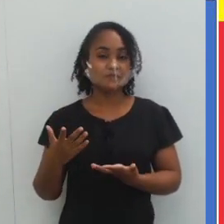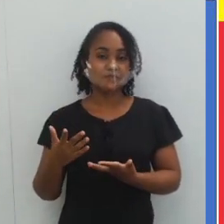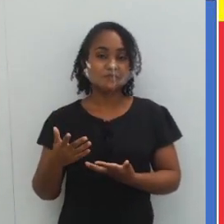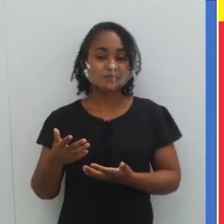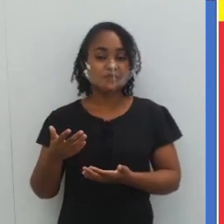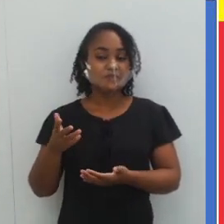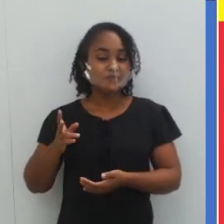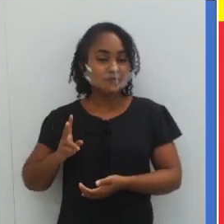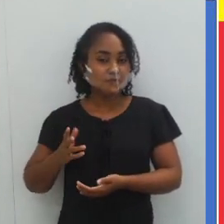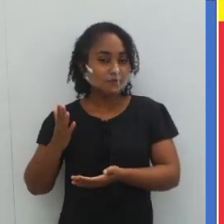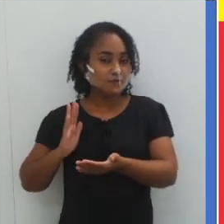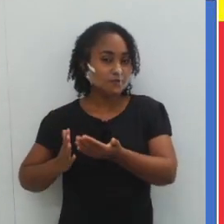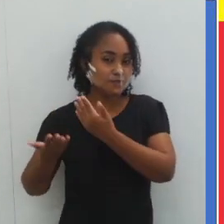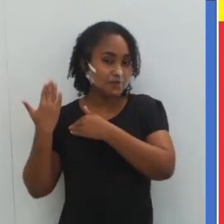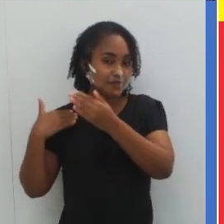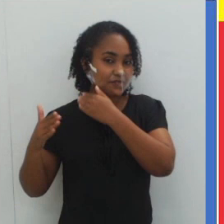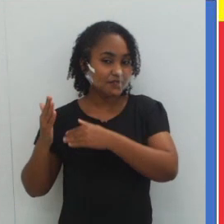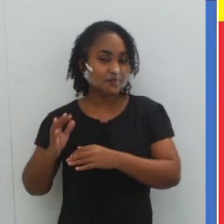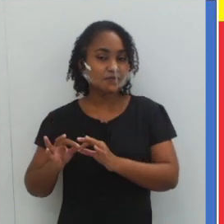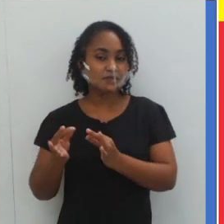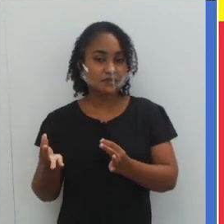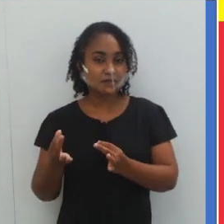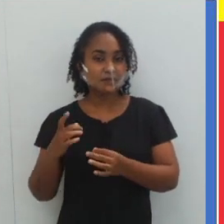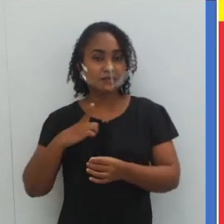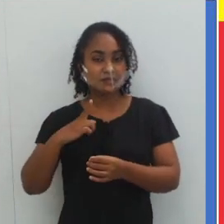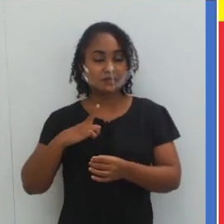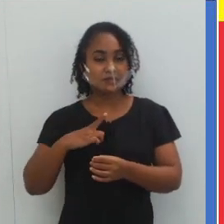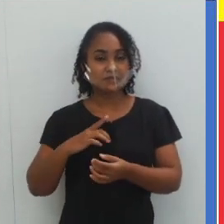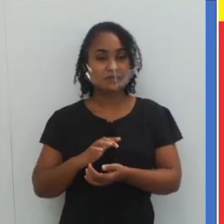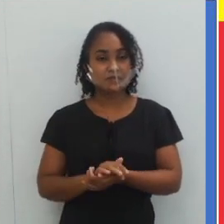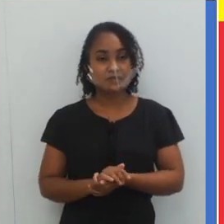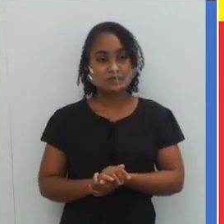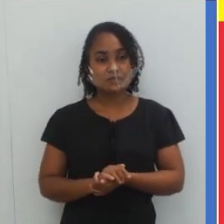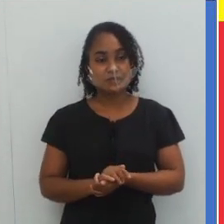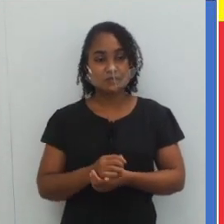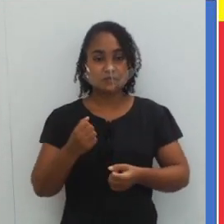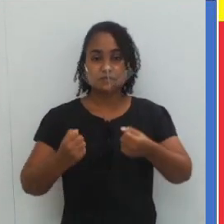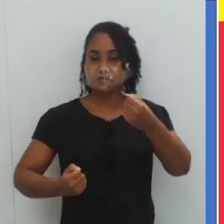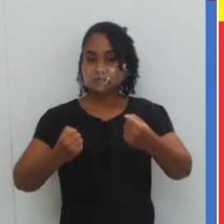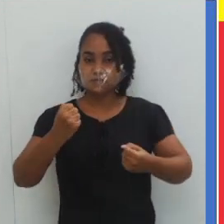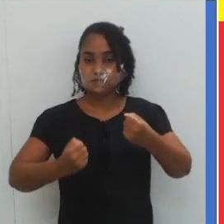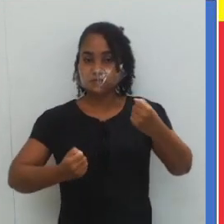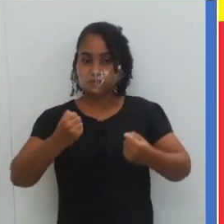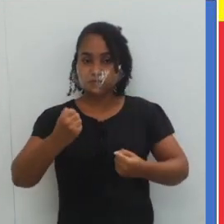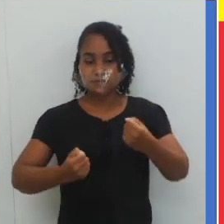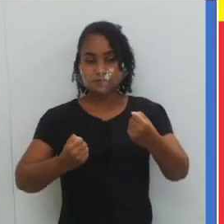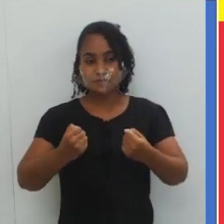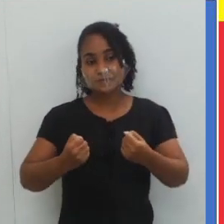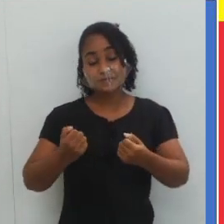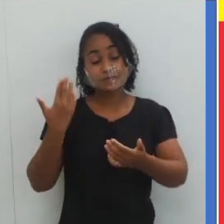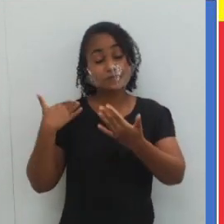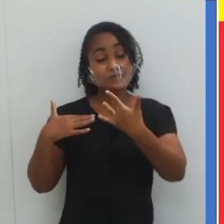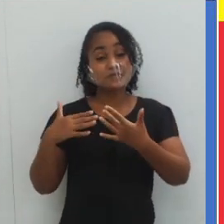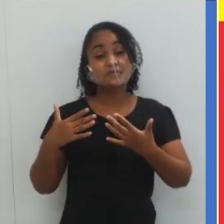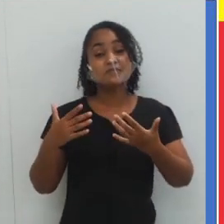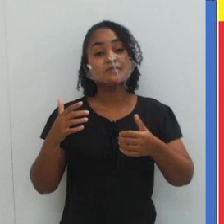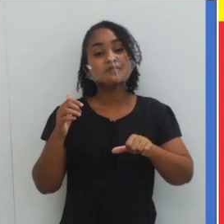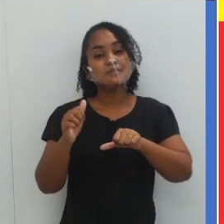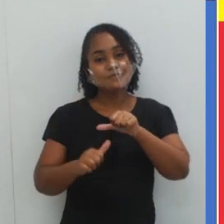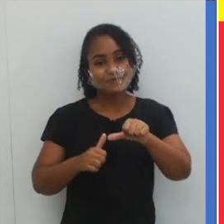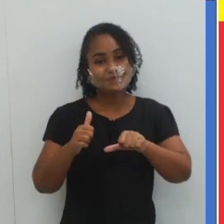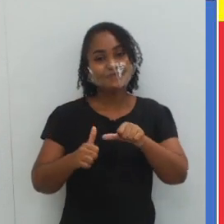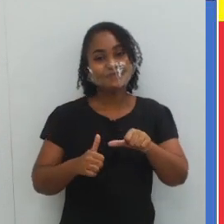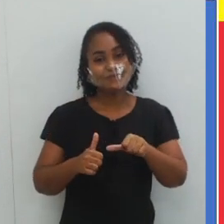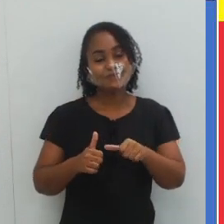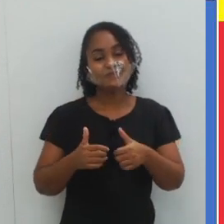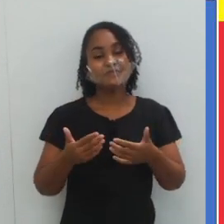seja, fui ou foi. E aqui a gente tem o verbo dirigir, drive, que no passado, como